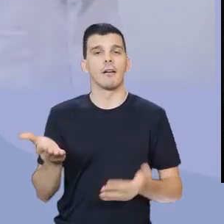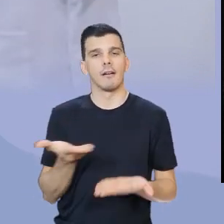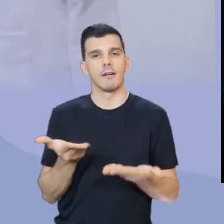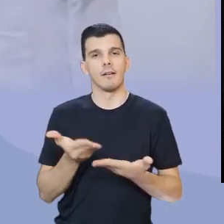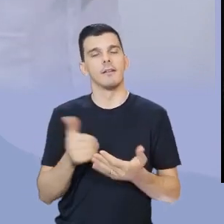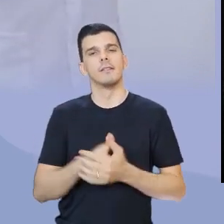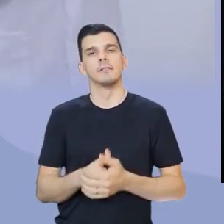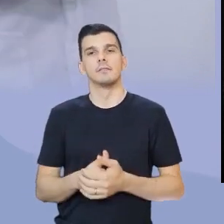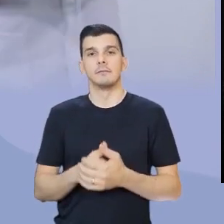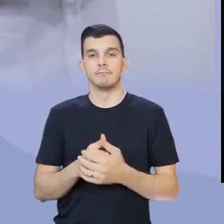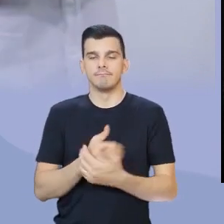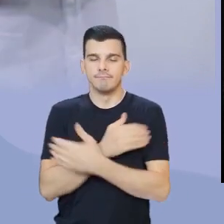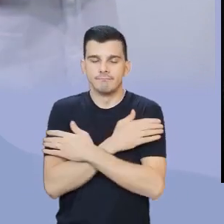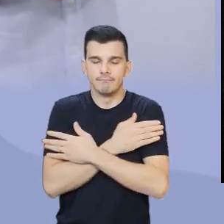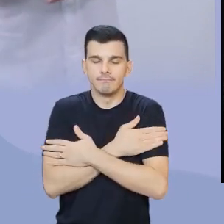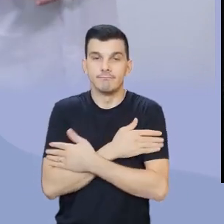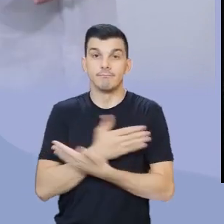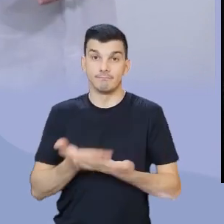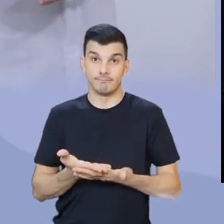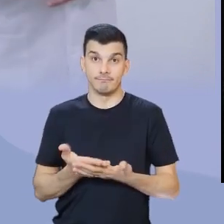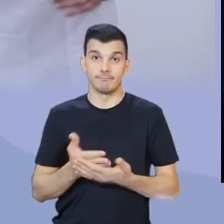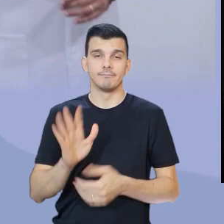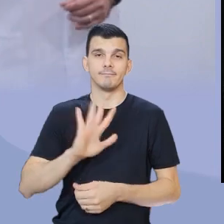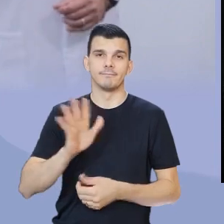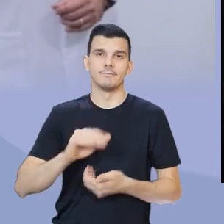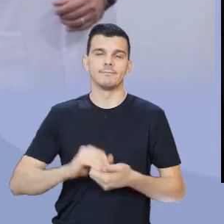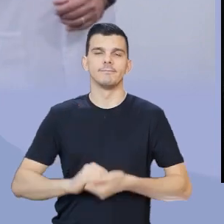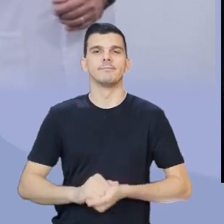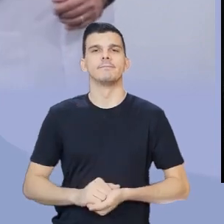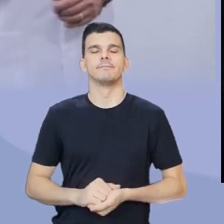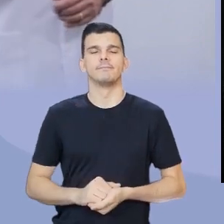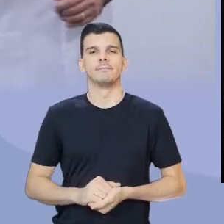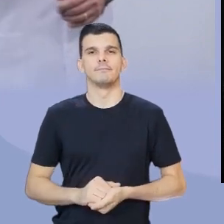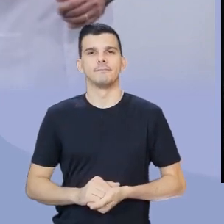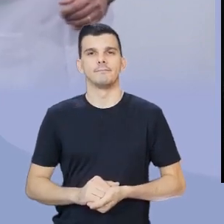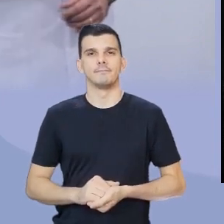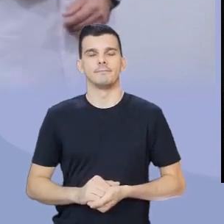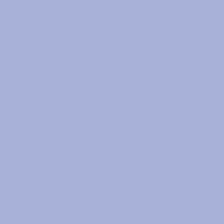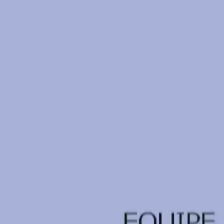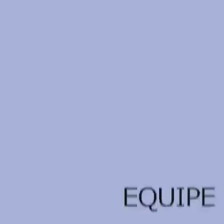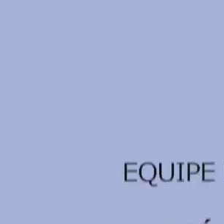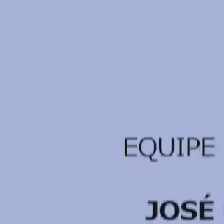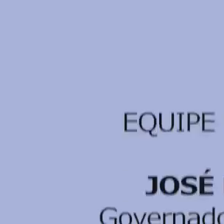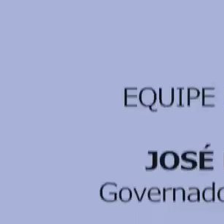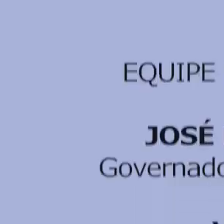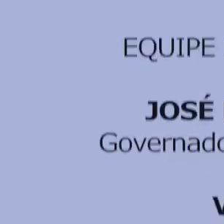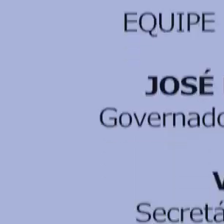Hacker na área. Vou ficando por aqui. Até a próxima aula. Me acompanha aí. Tamo junto.